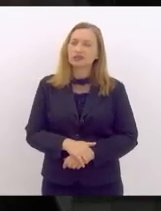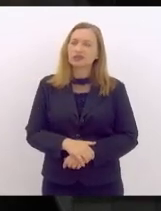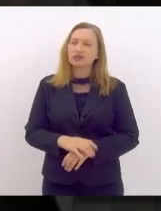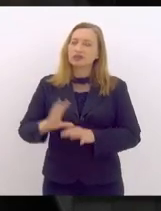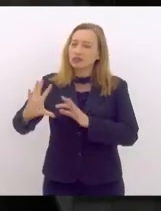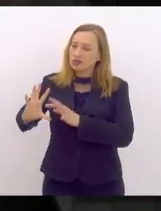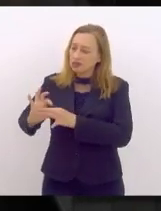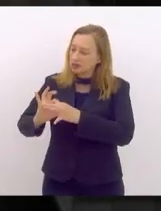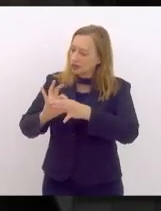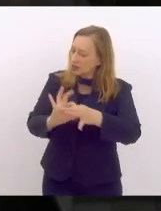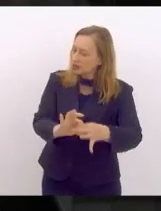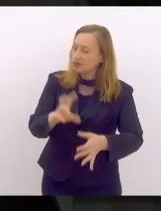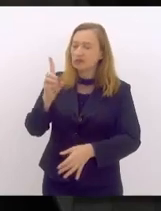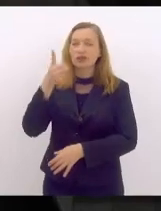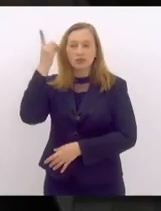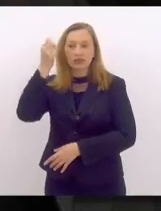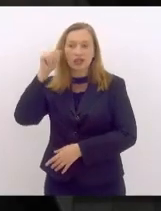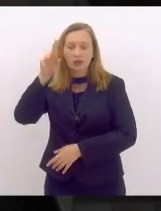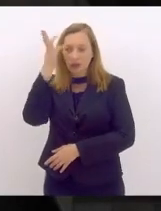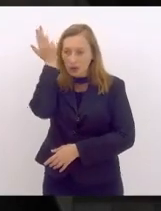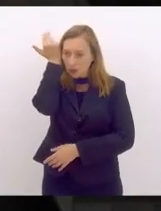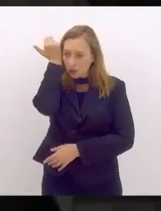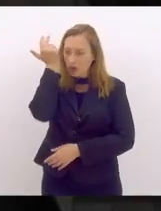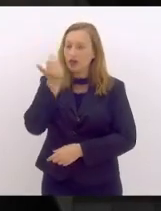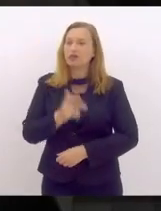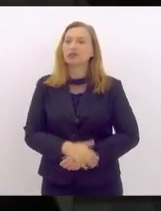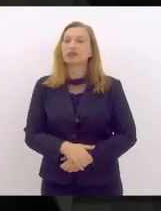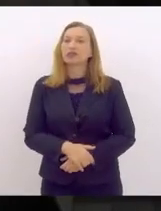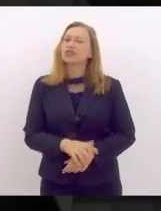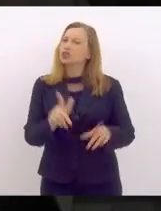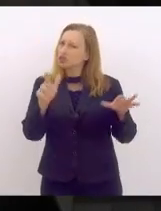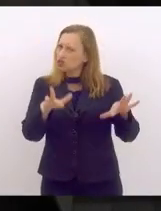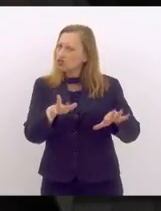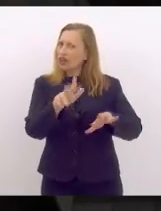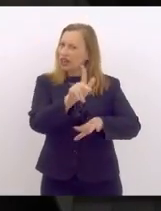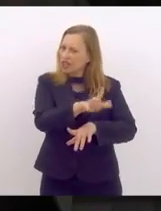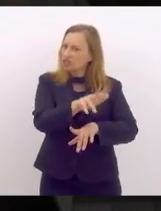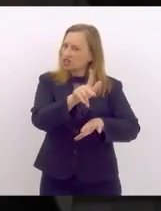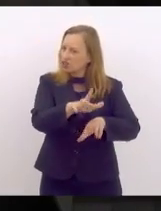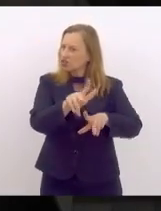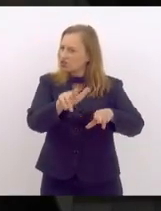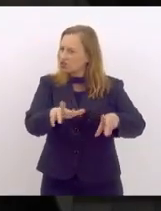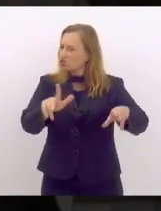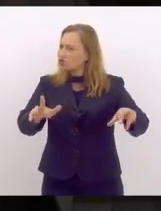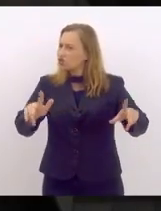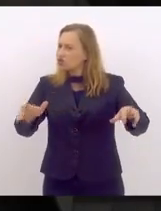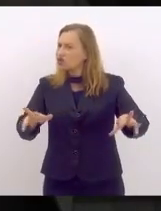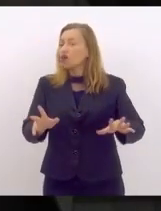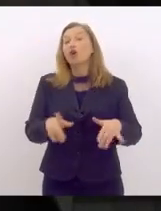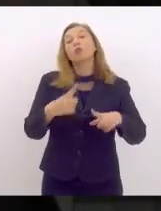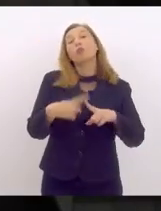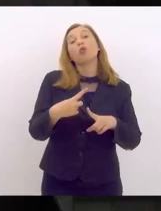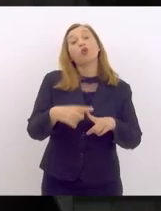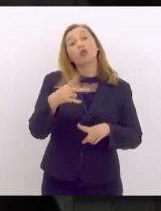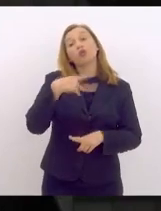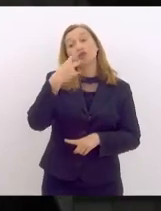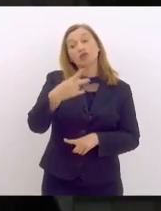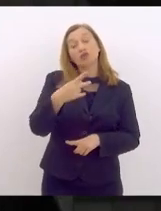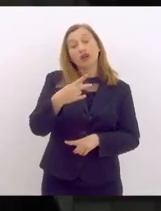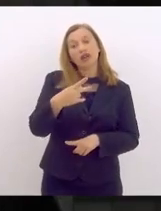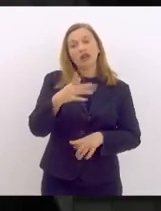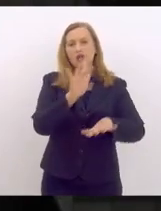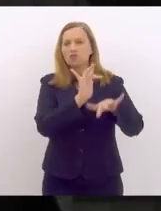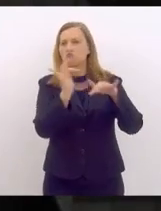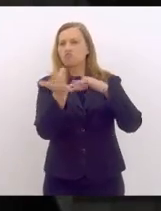linha do deputado Eliomar Coelho bastante diferenciada porque quando a gente fala em